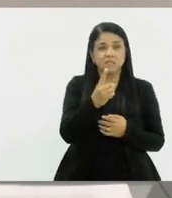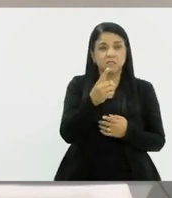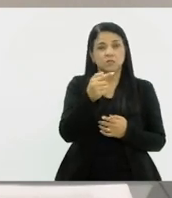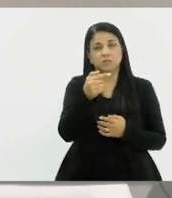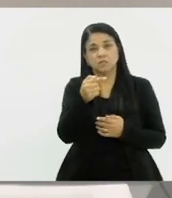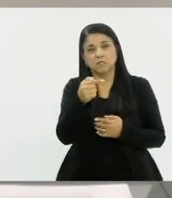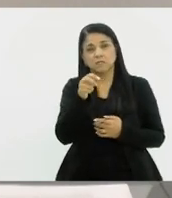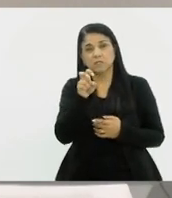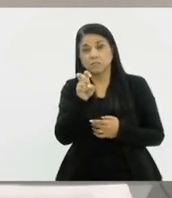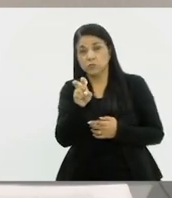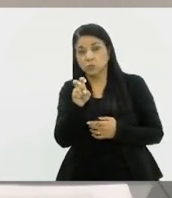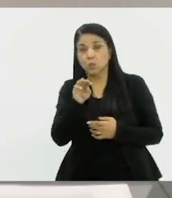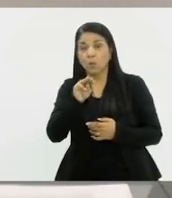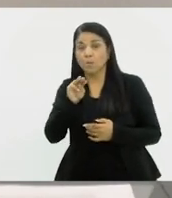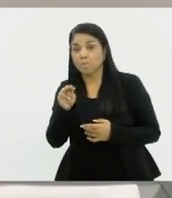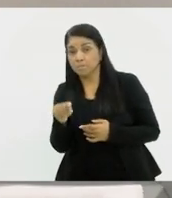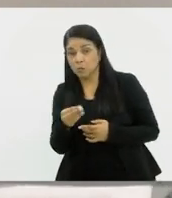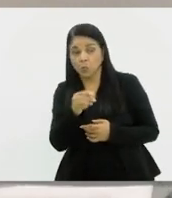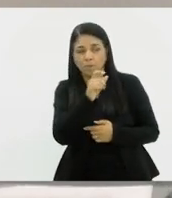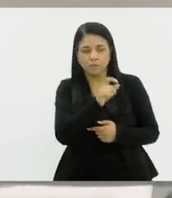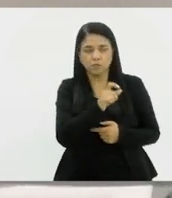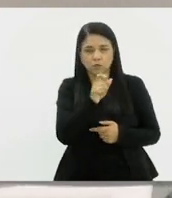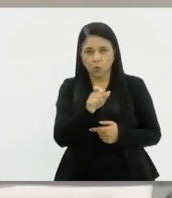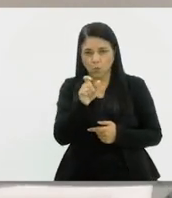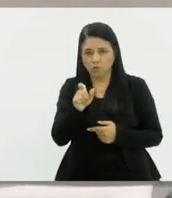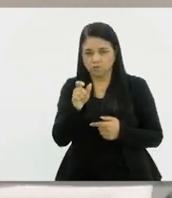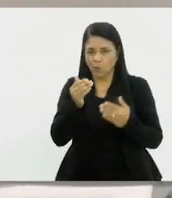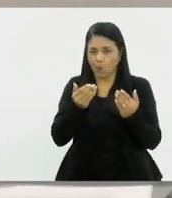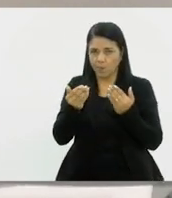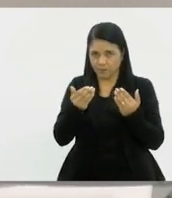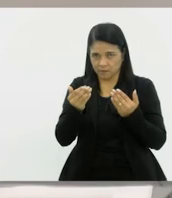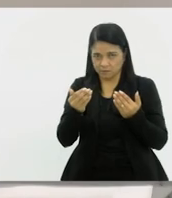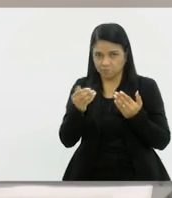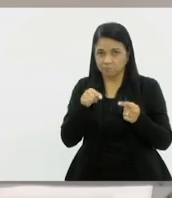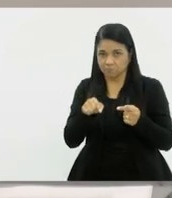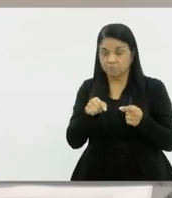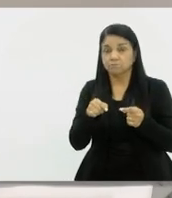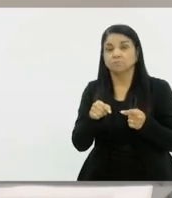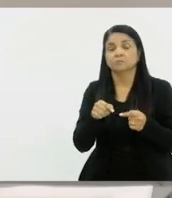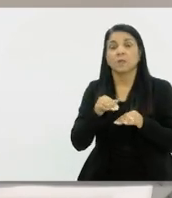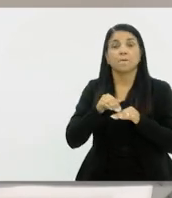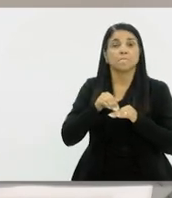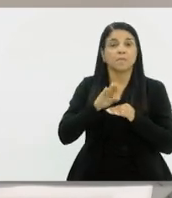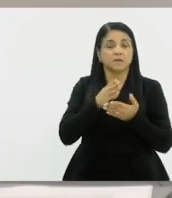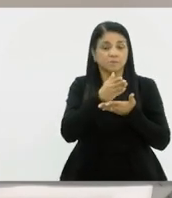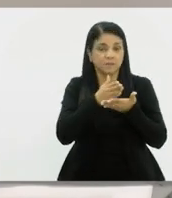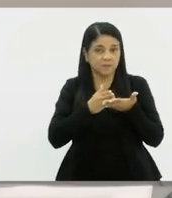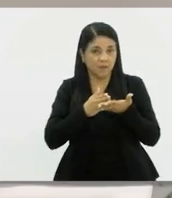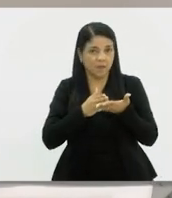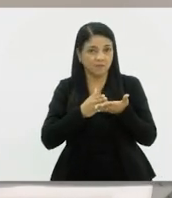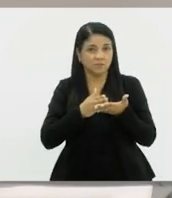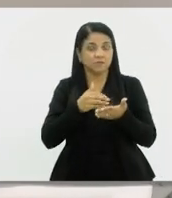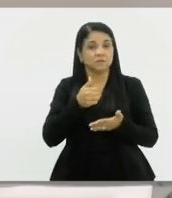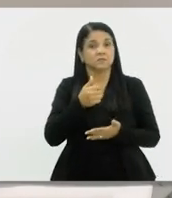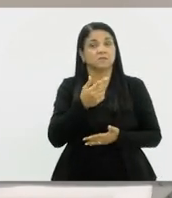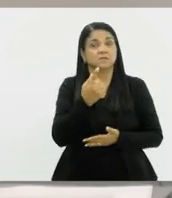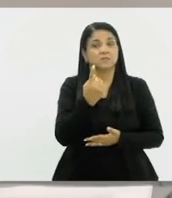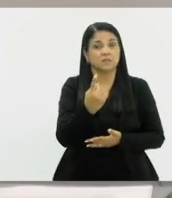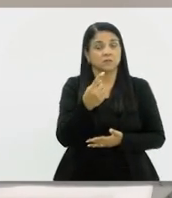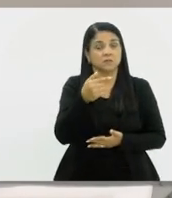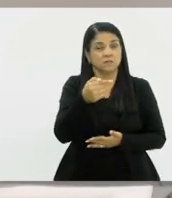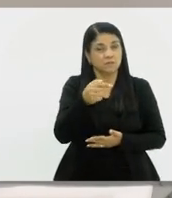175.000 pessoas então mais da metade dessas 175.000